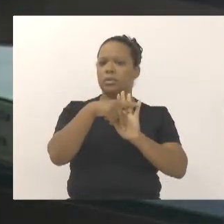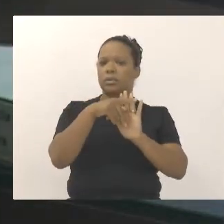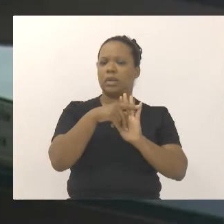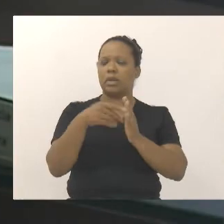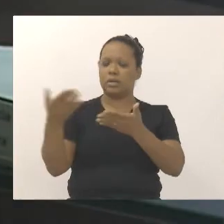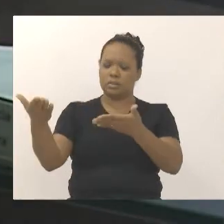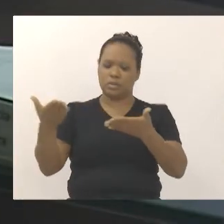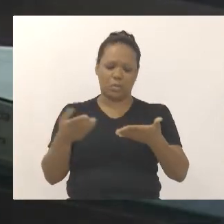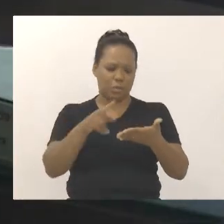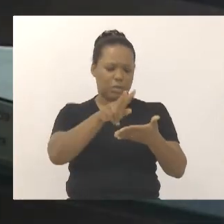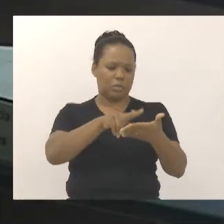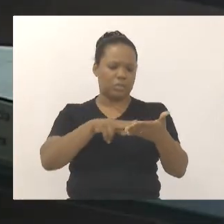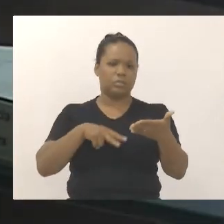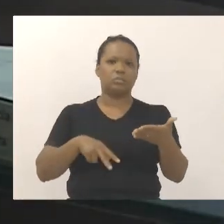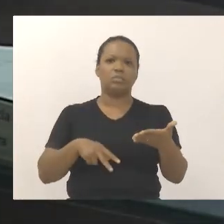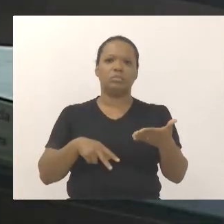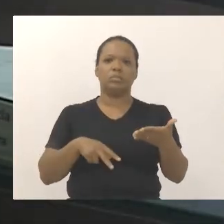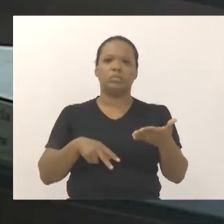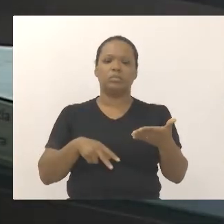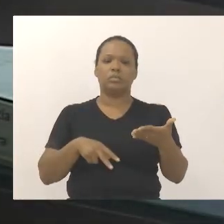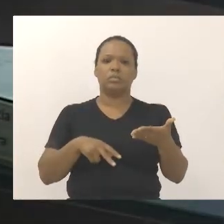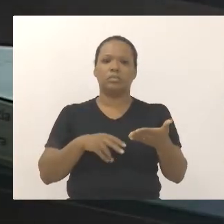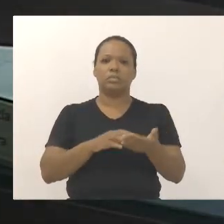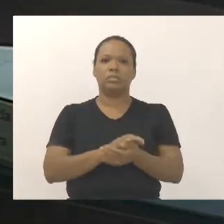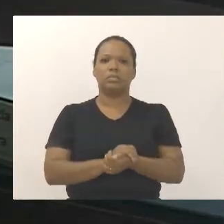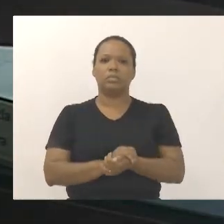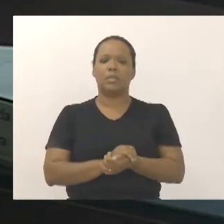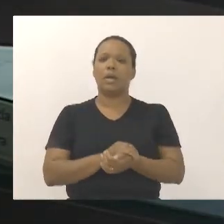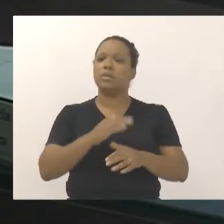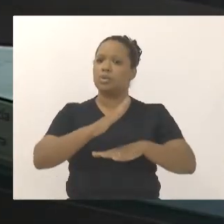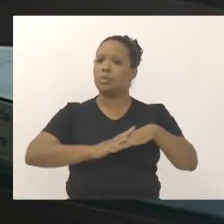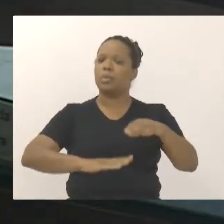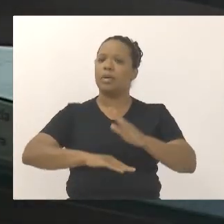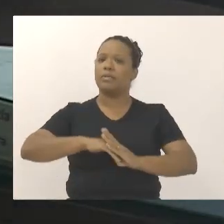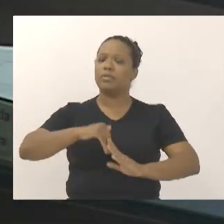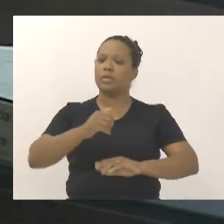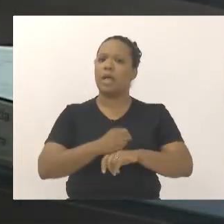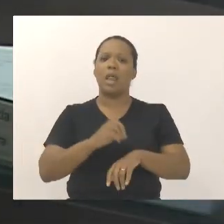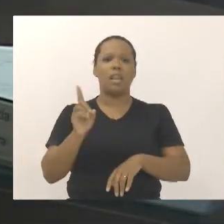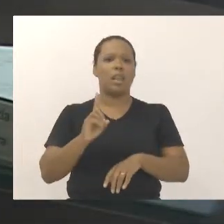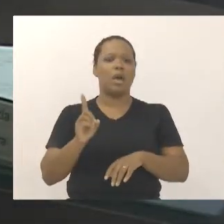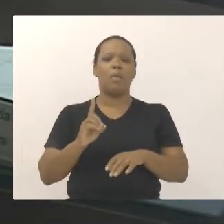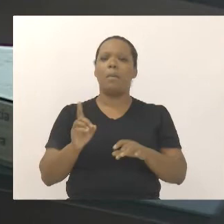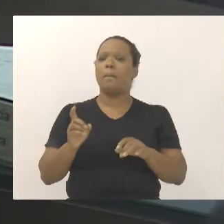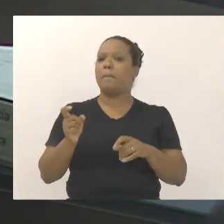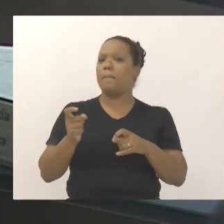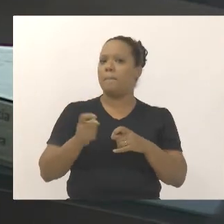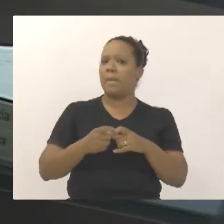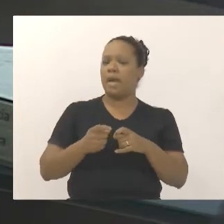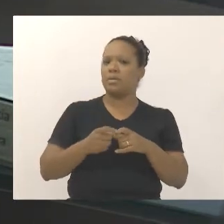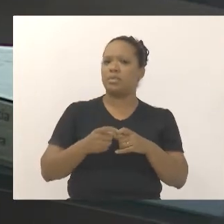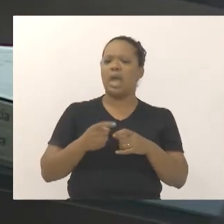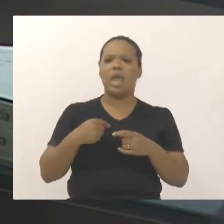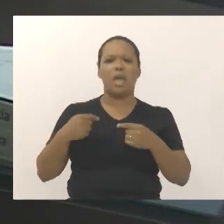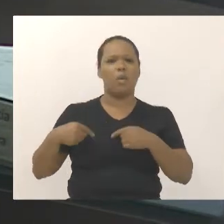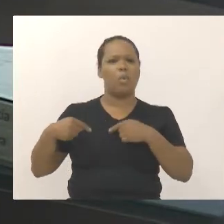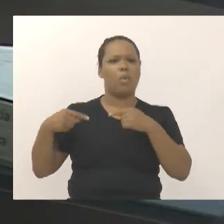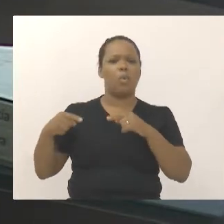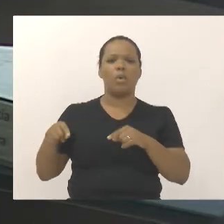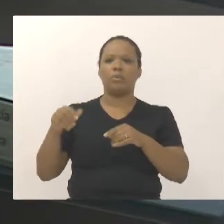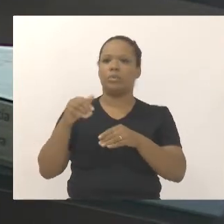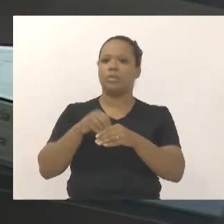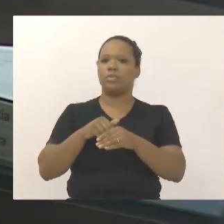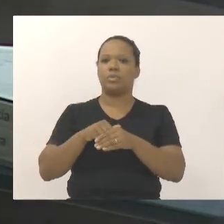da secretaria, diante da posição de profissionais não médicos, eu sou contrário ao